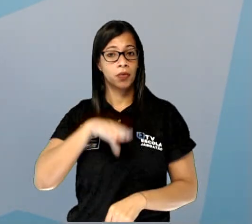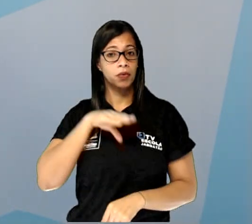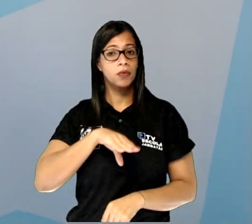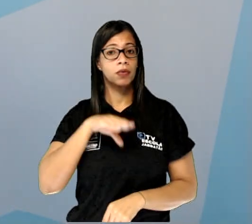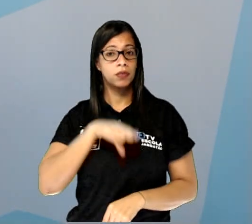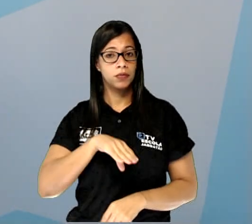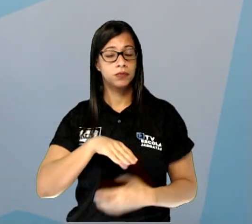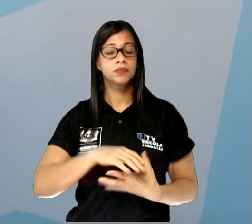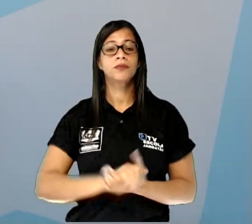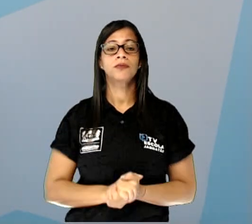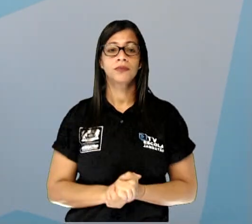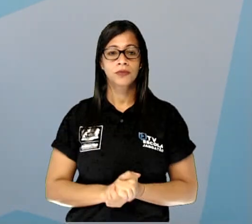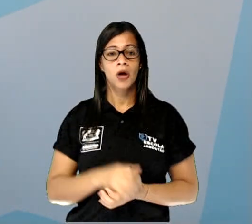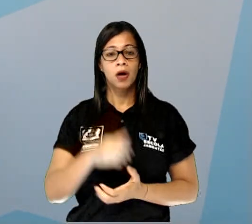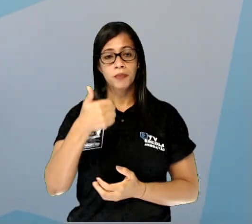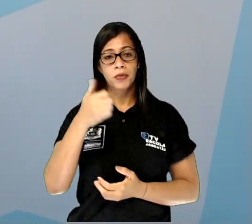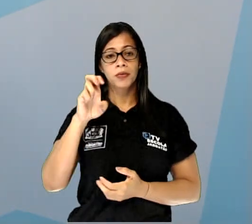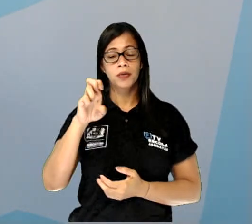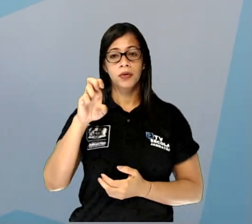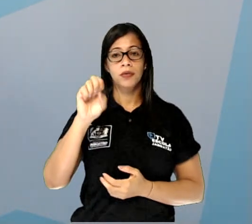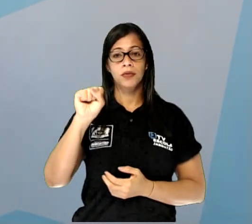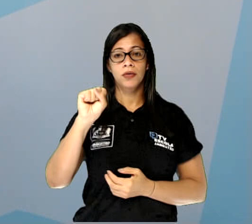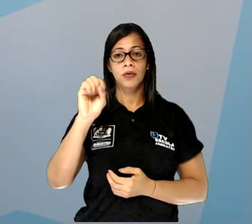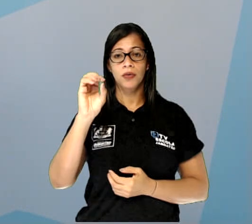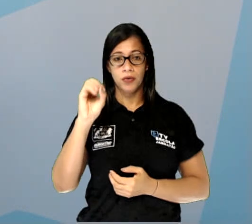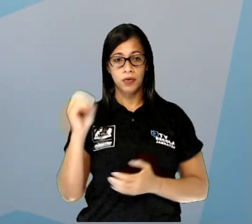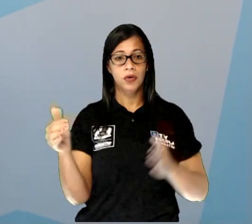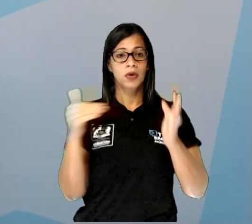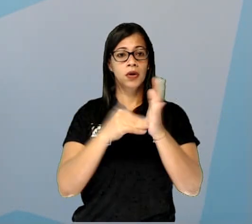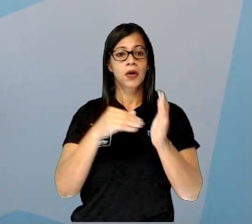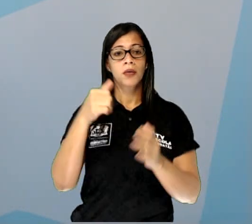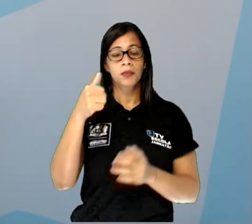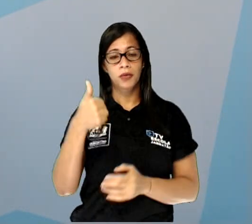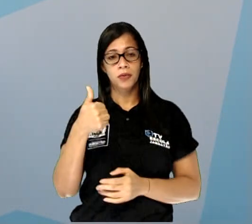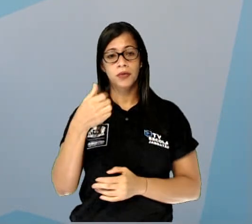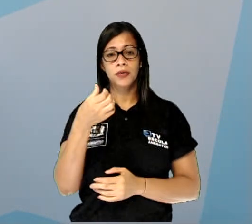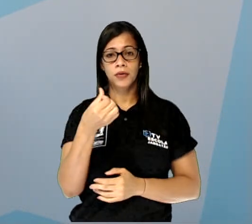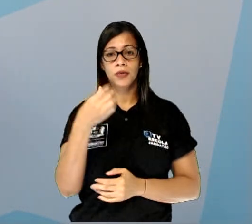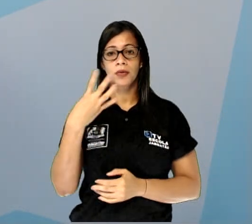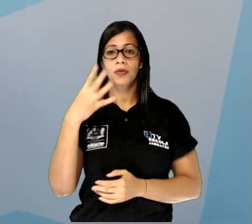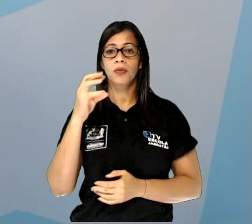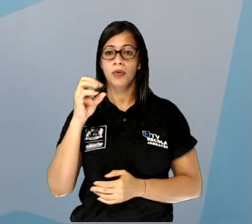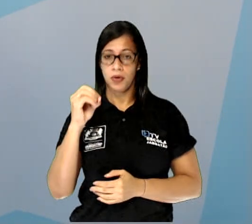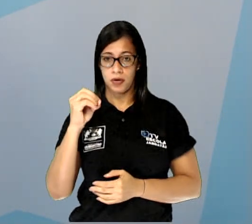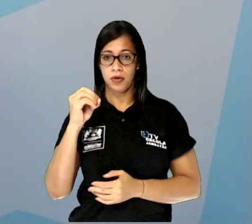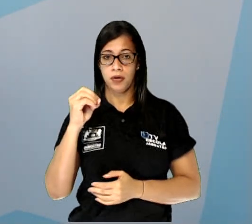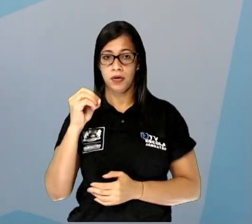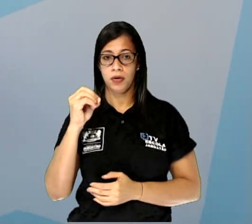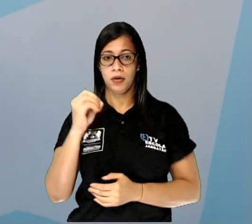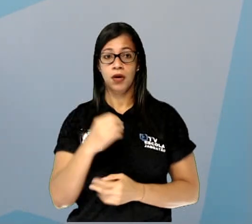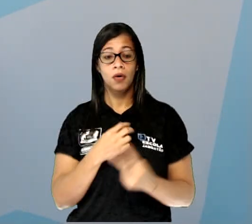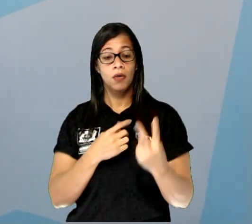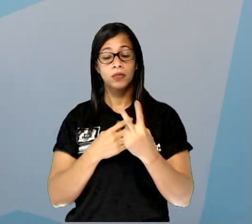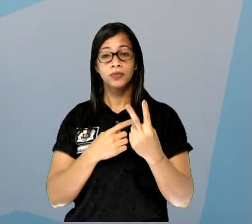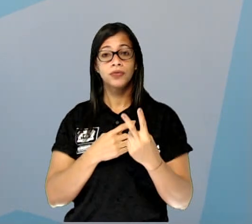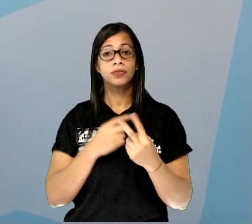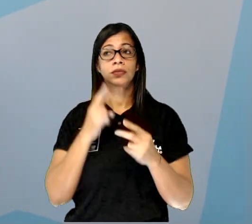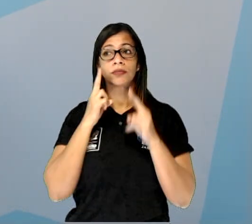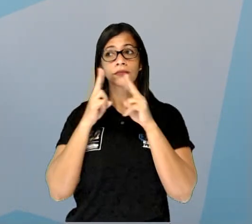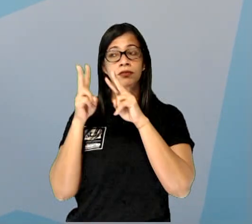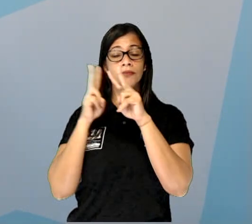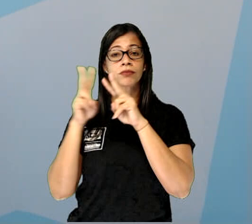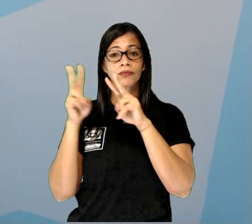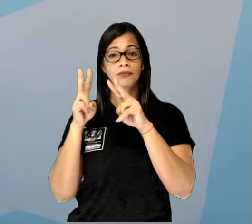a 1640, Portugal e Espanha foram uma única nação. E nós, aqui no Brasil, colônia de Portugal da época,